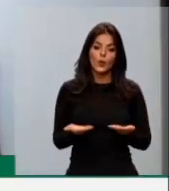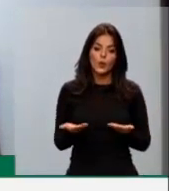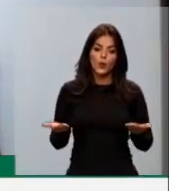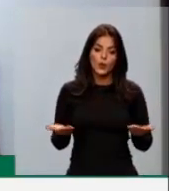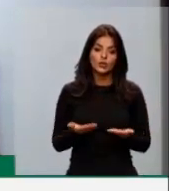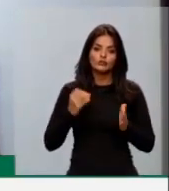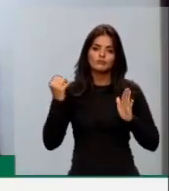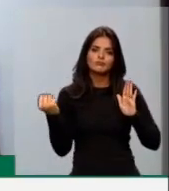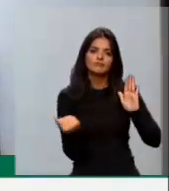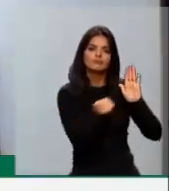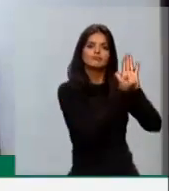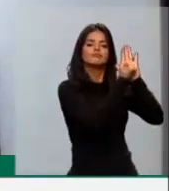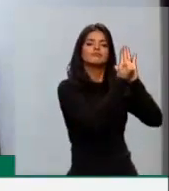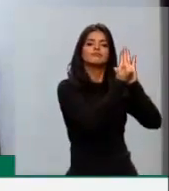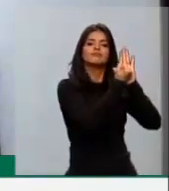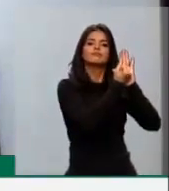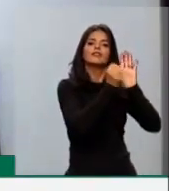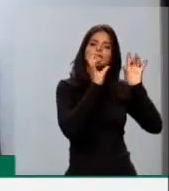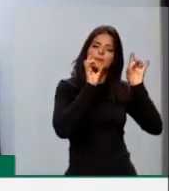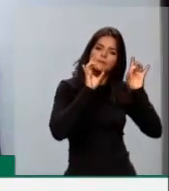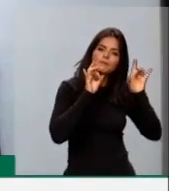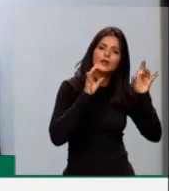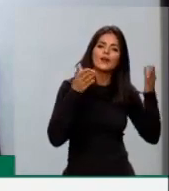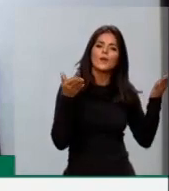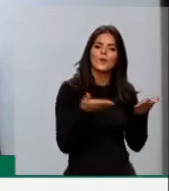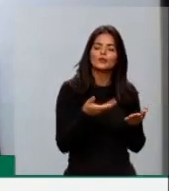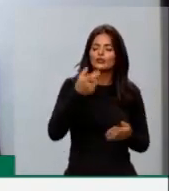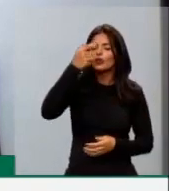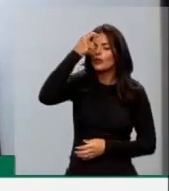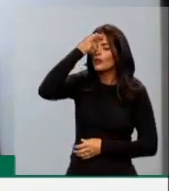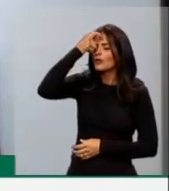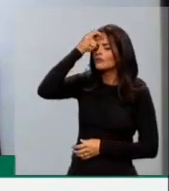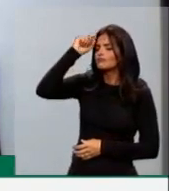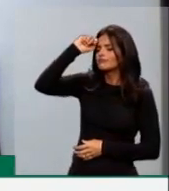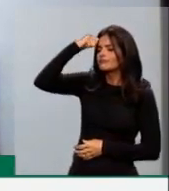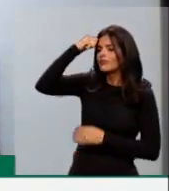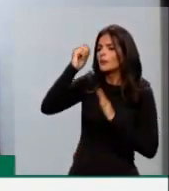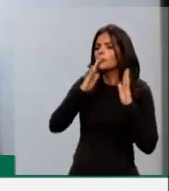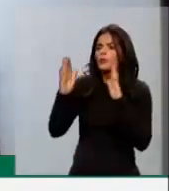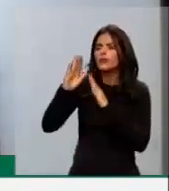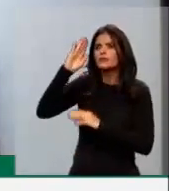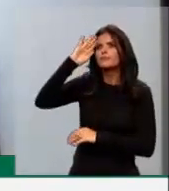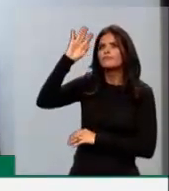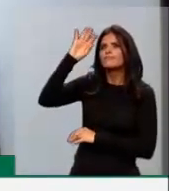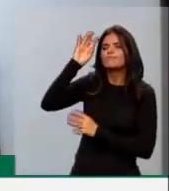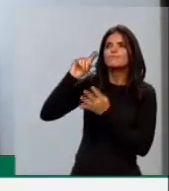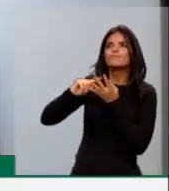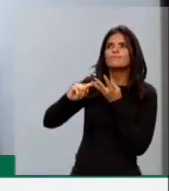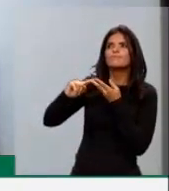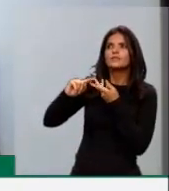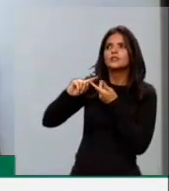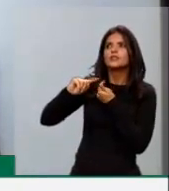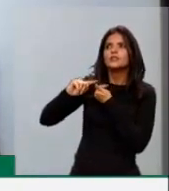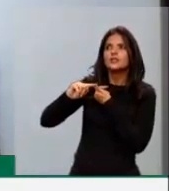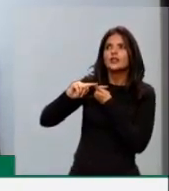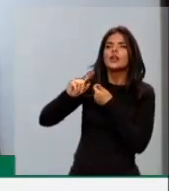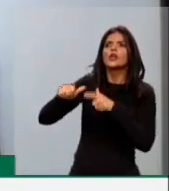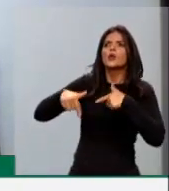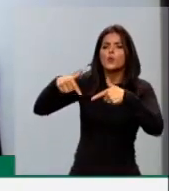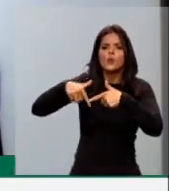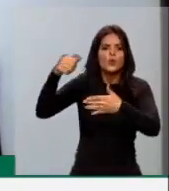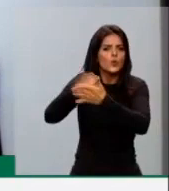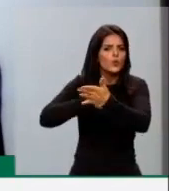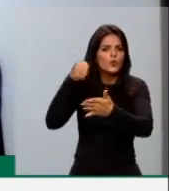dia especial, o Dia da Consciência Negra, é um momento de reflexão e de continuidade de lutas. Infelizmente, a gente não